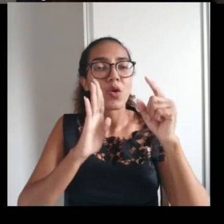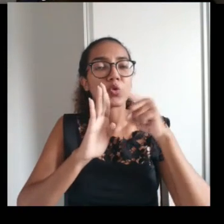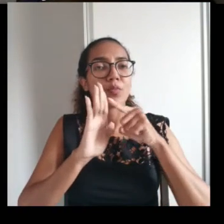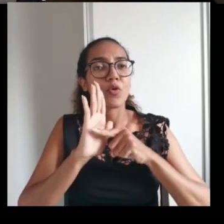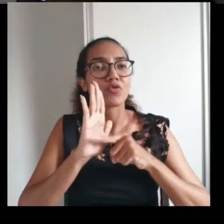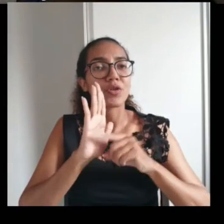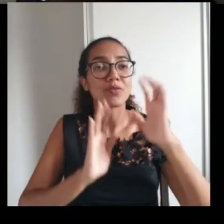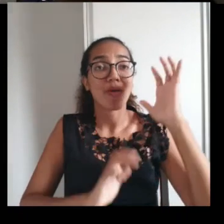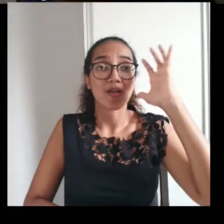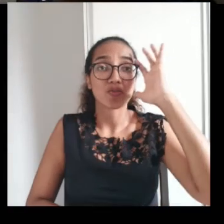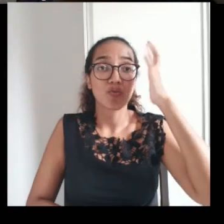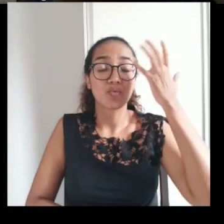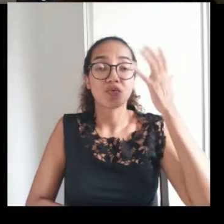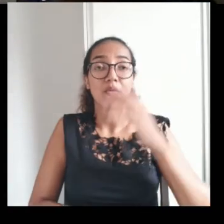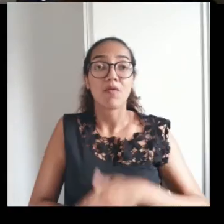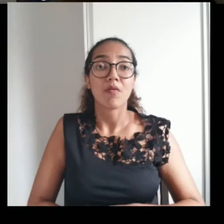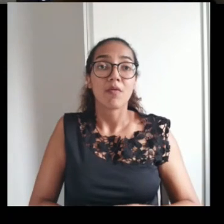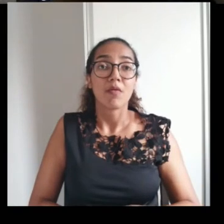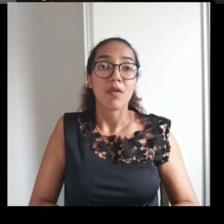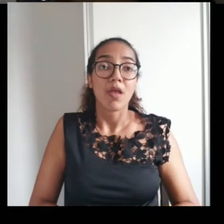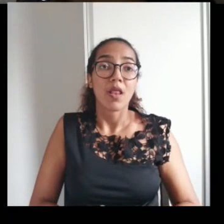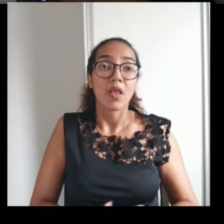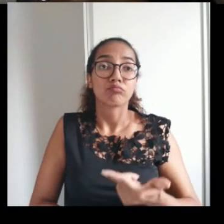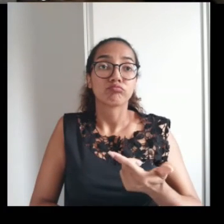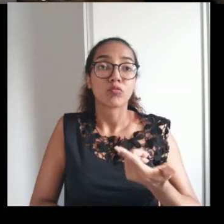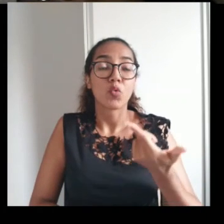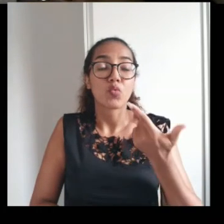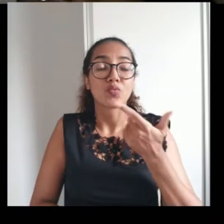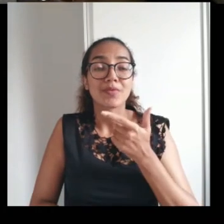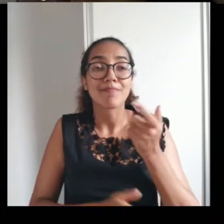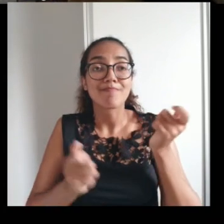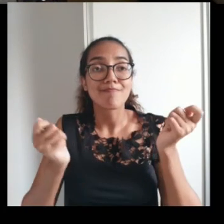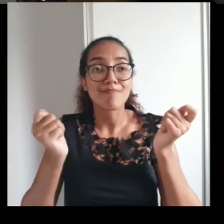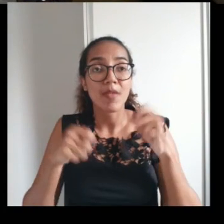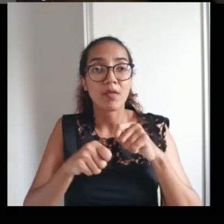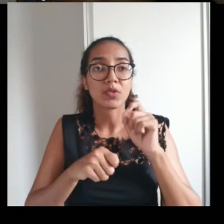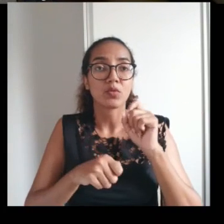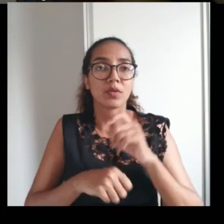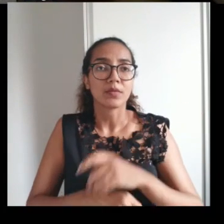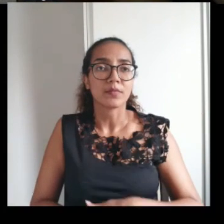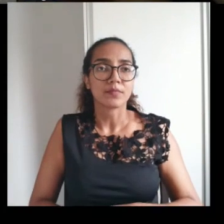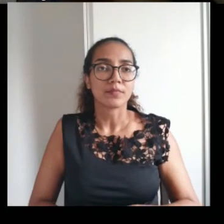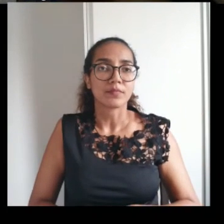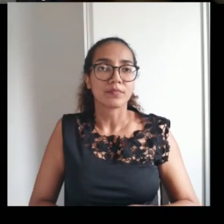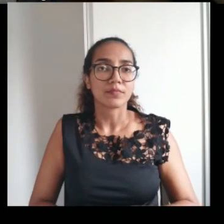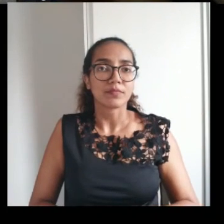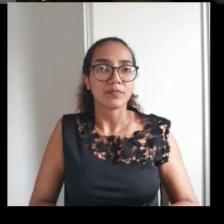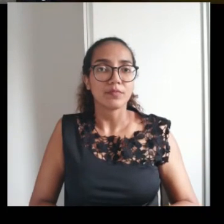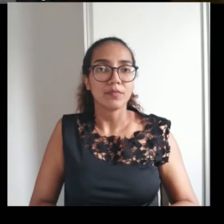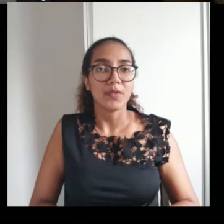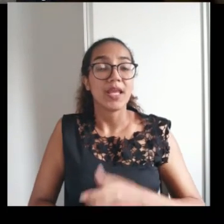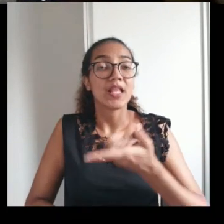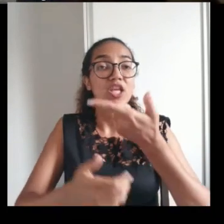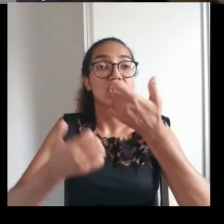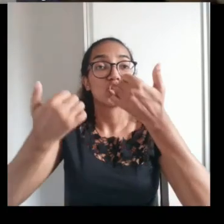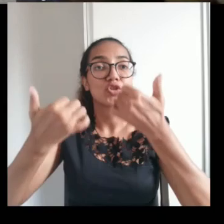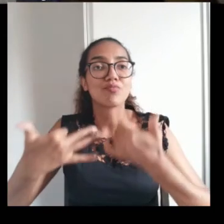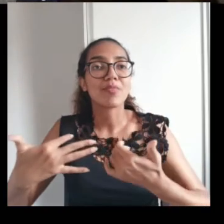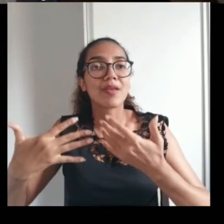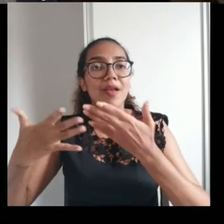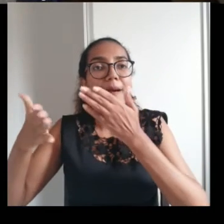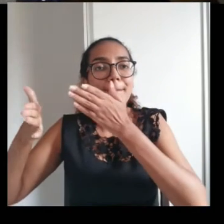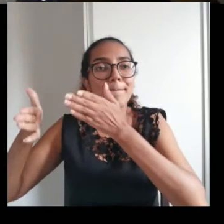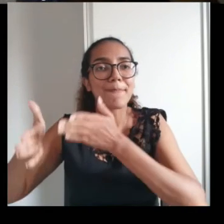acaba fazendo o seguinte, ele permite, ele dá um passo a passo, né, daquela solução, para que você